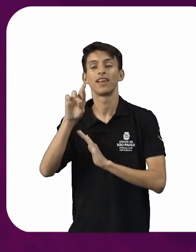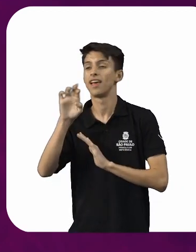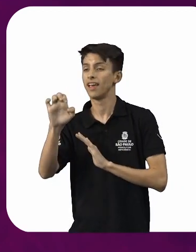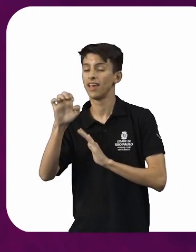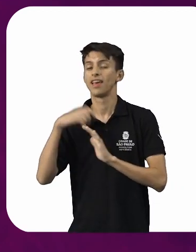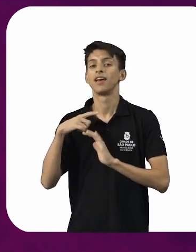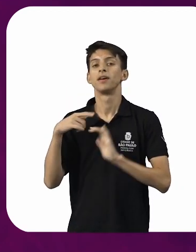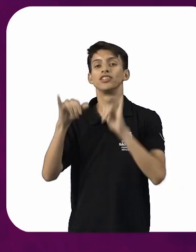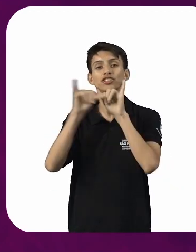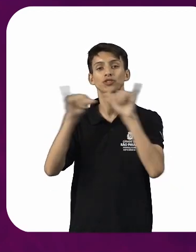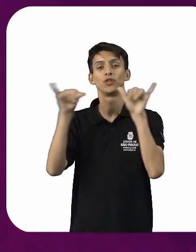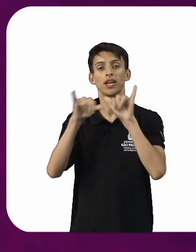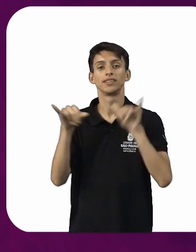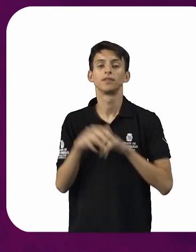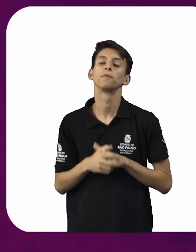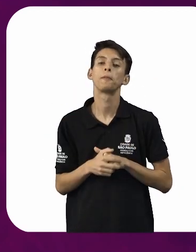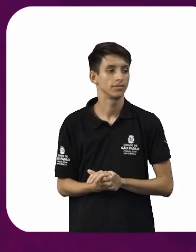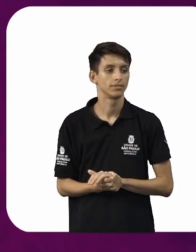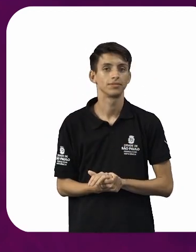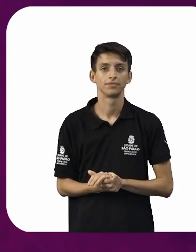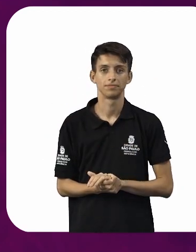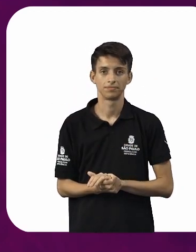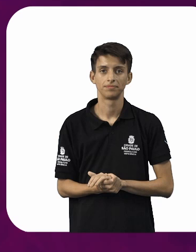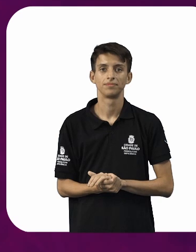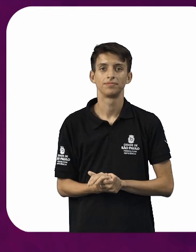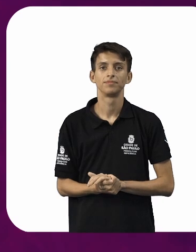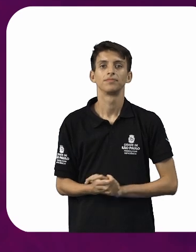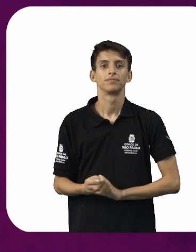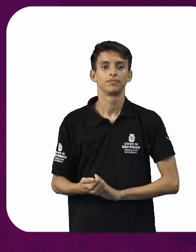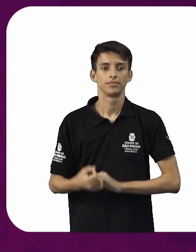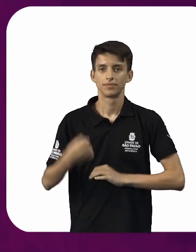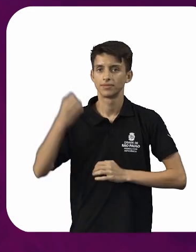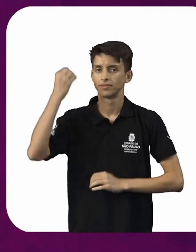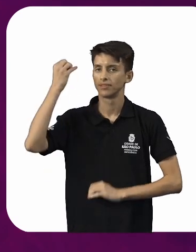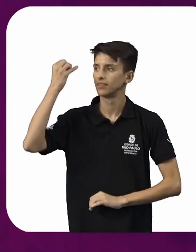Paulo. E agora eu quero fazer minha